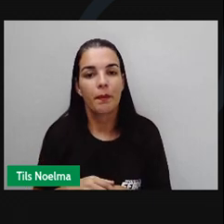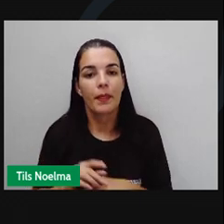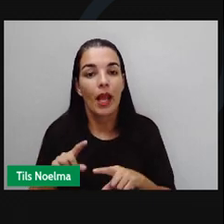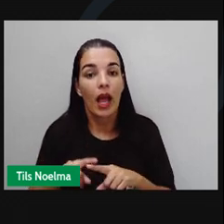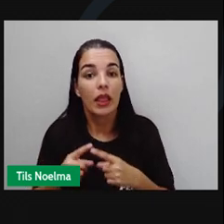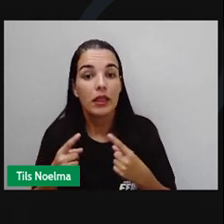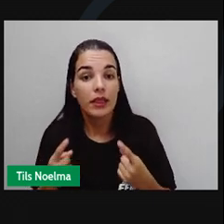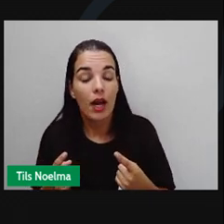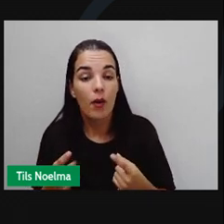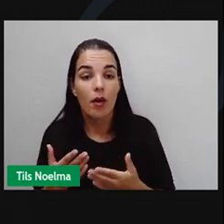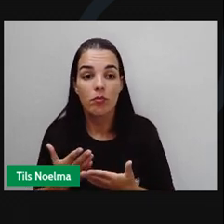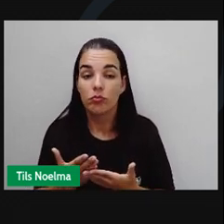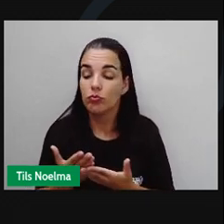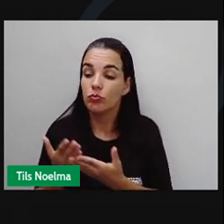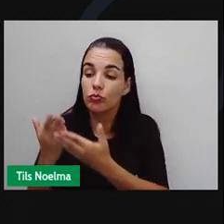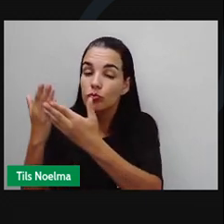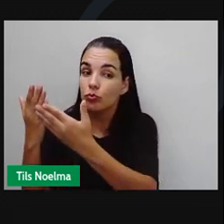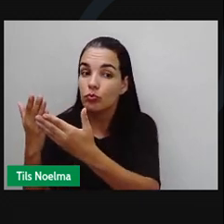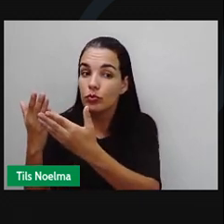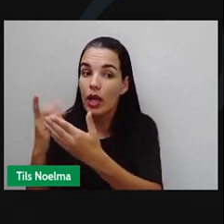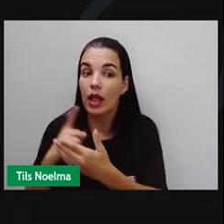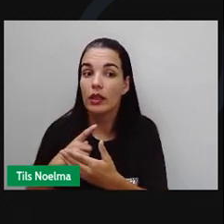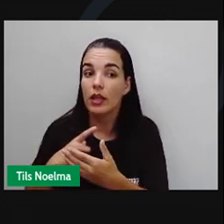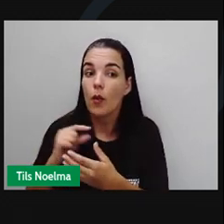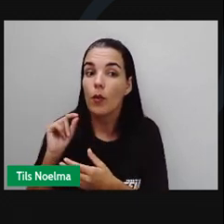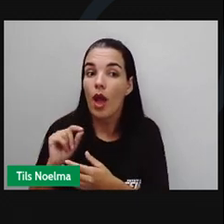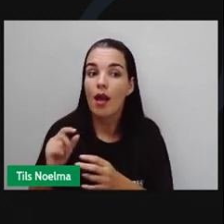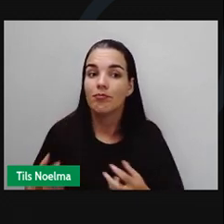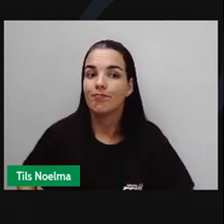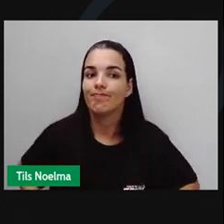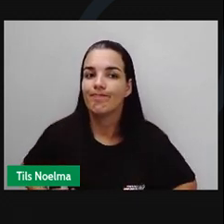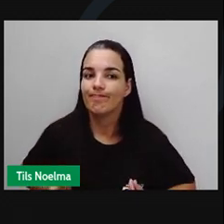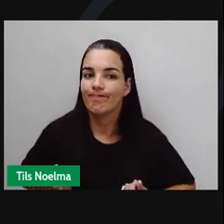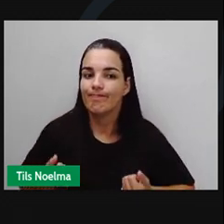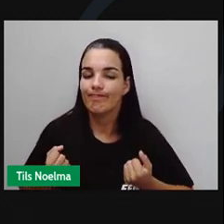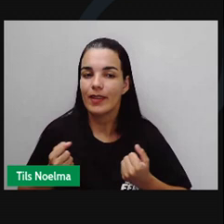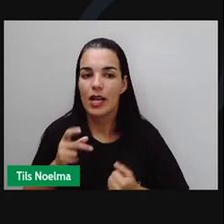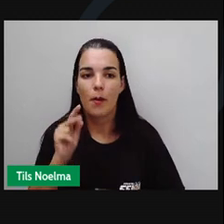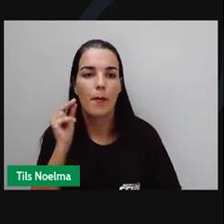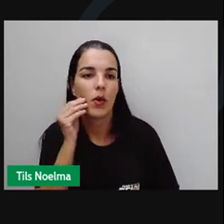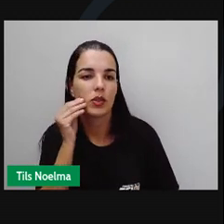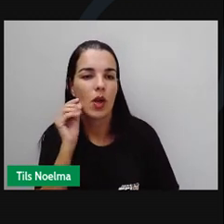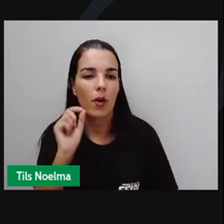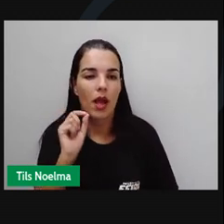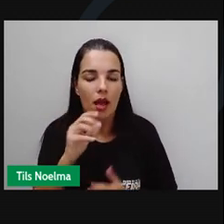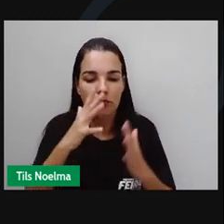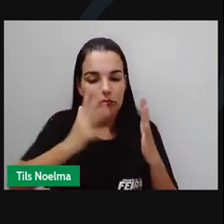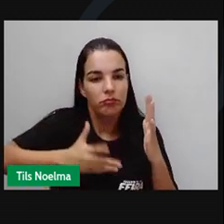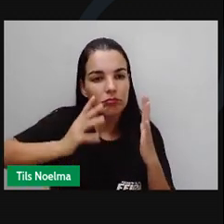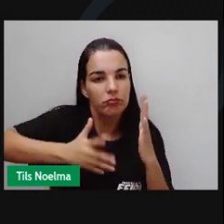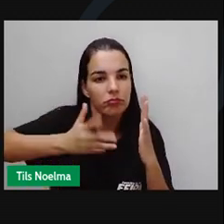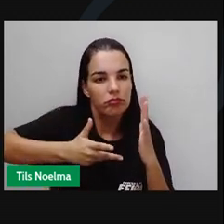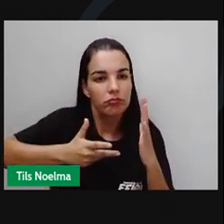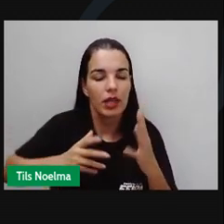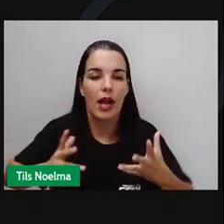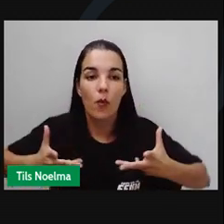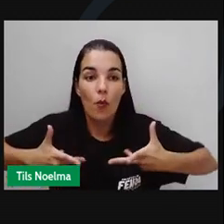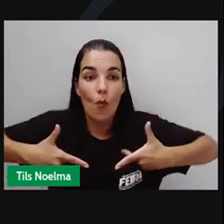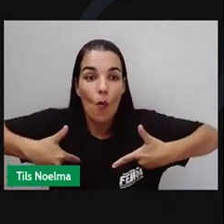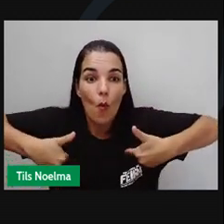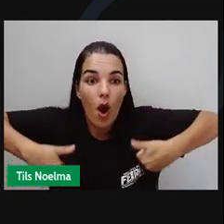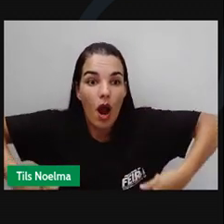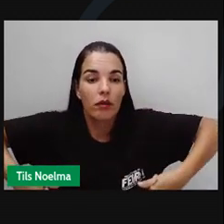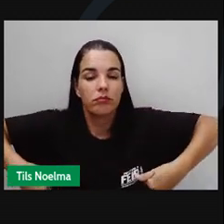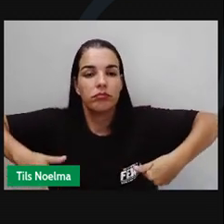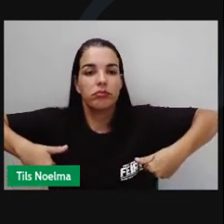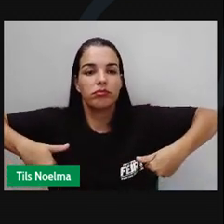então, levamos valores como coragem, persistência, honestidade. Levamos